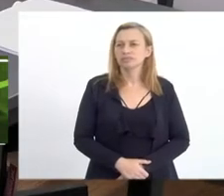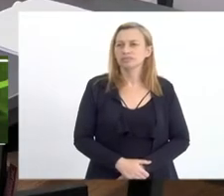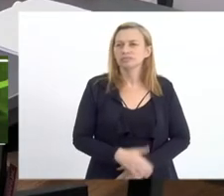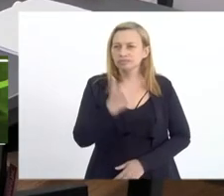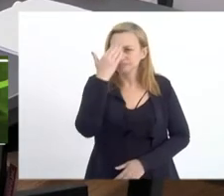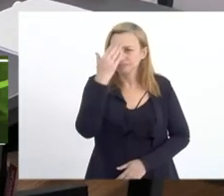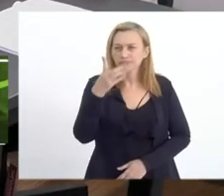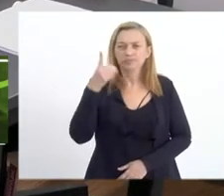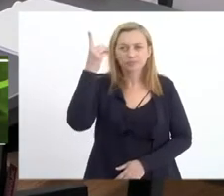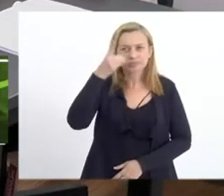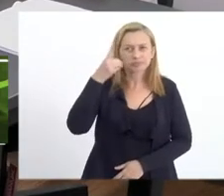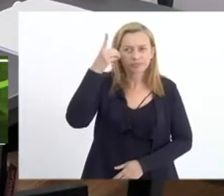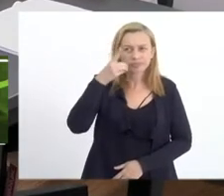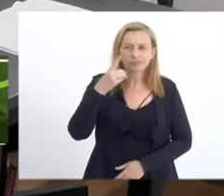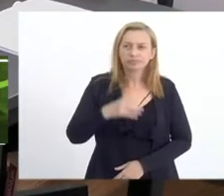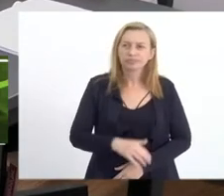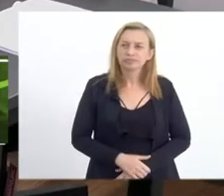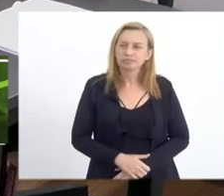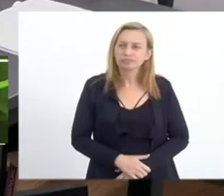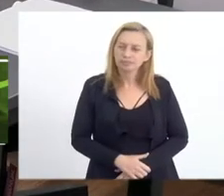Obrigado, deputada, obrigado, membros.